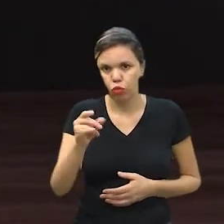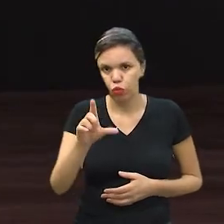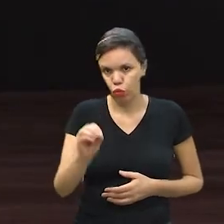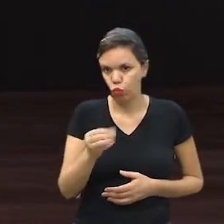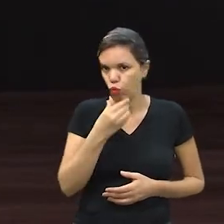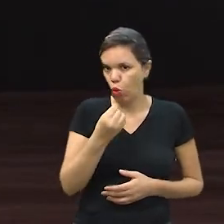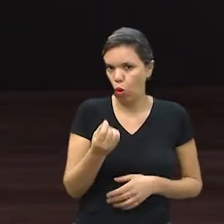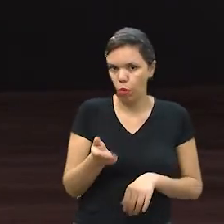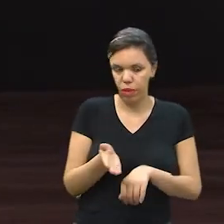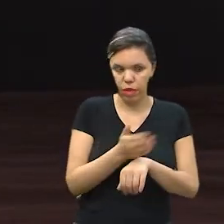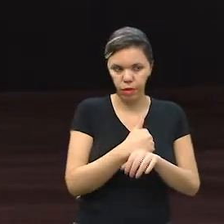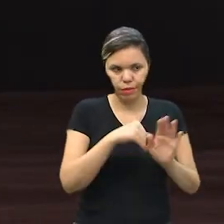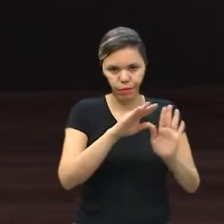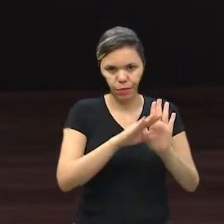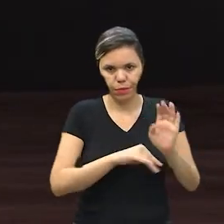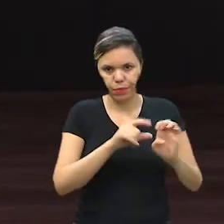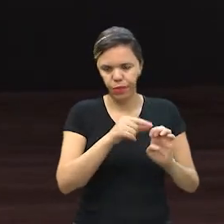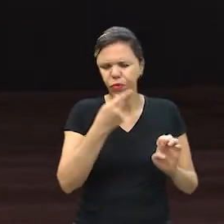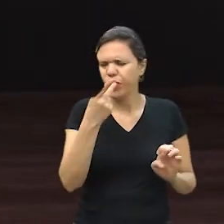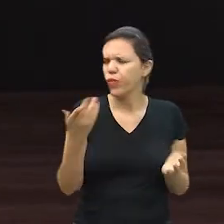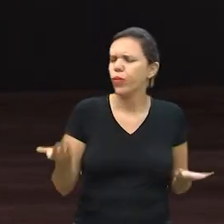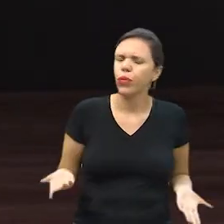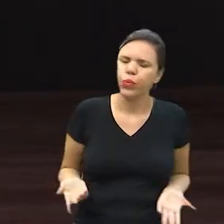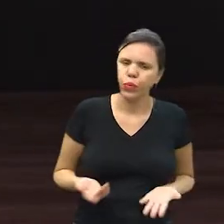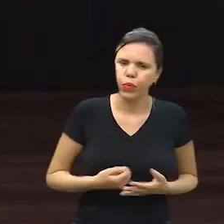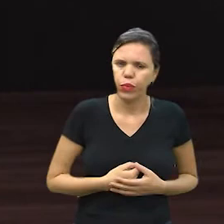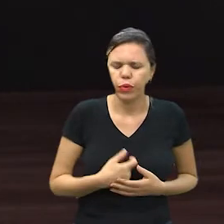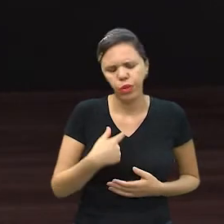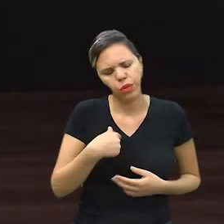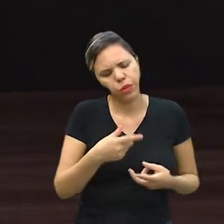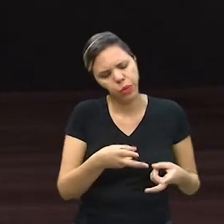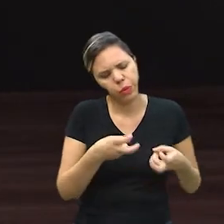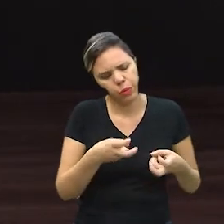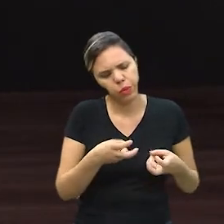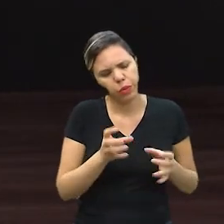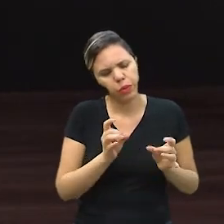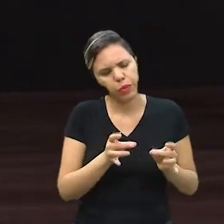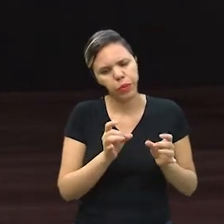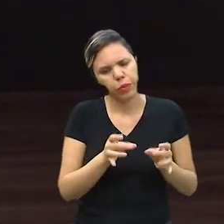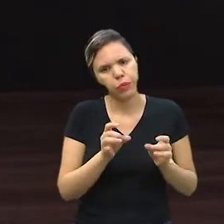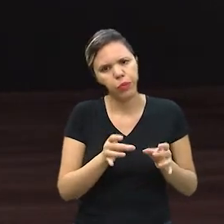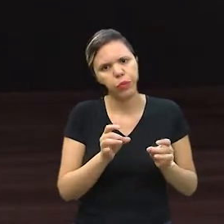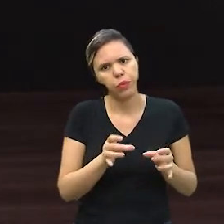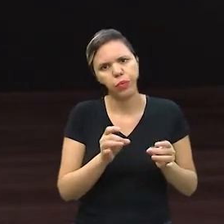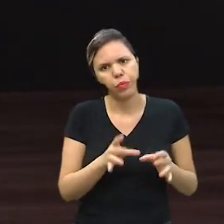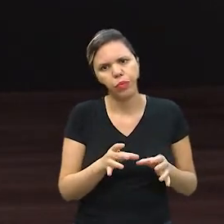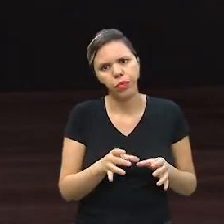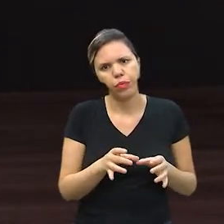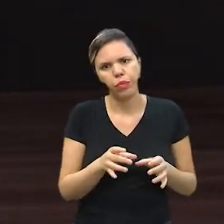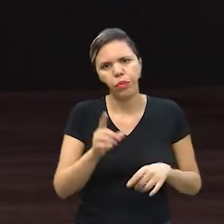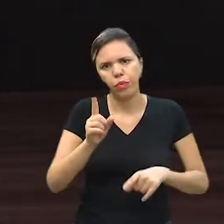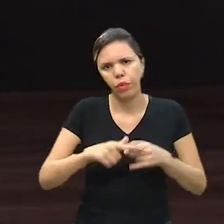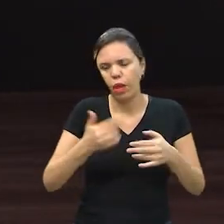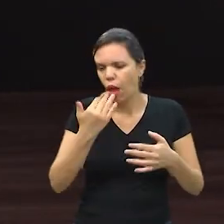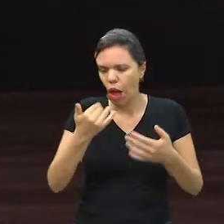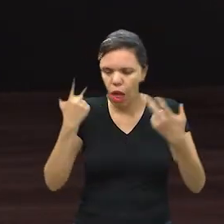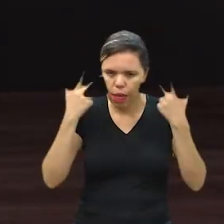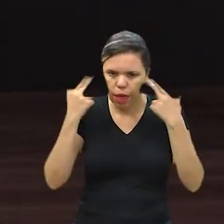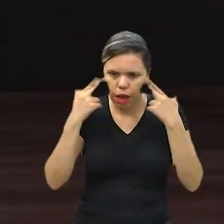que é o nosso entrevistado do bloco anterior, ele disse, olha, eu percebi que as vendas dos